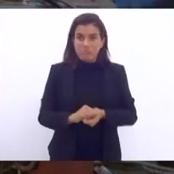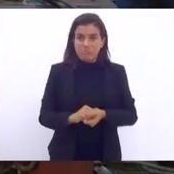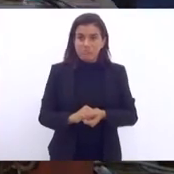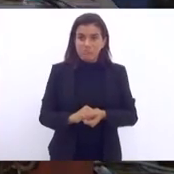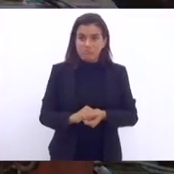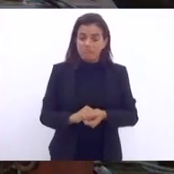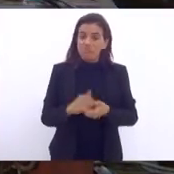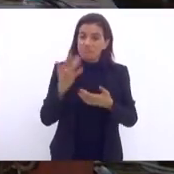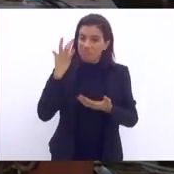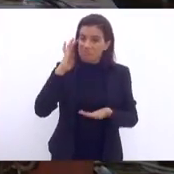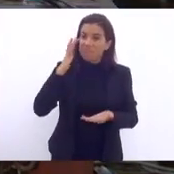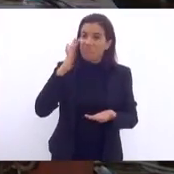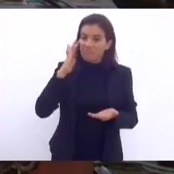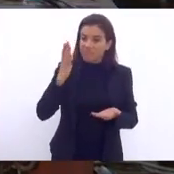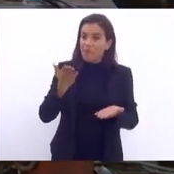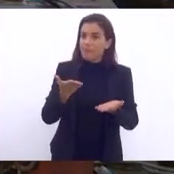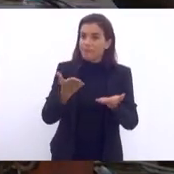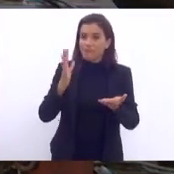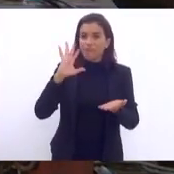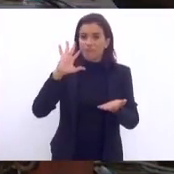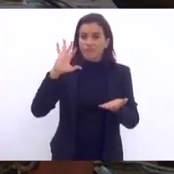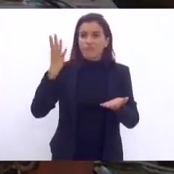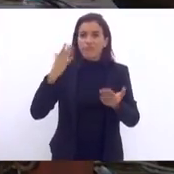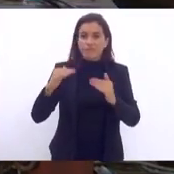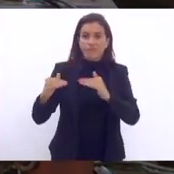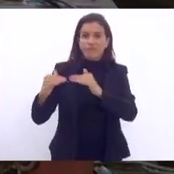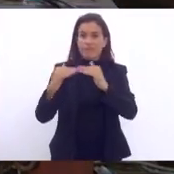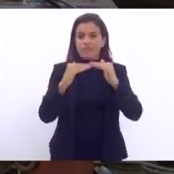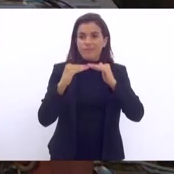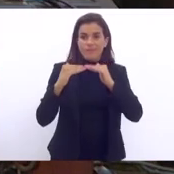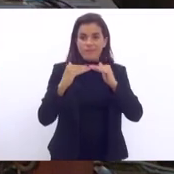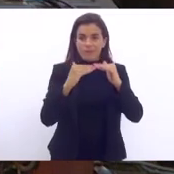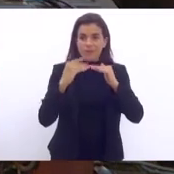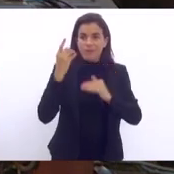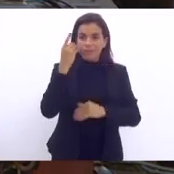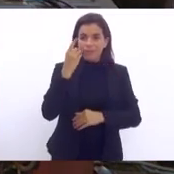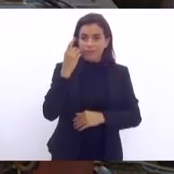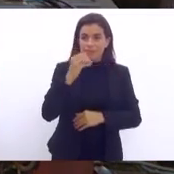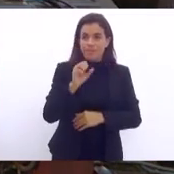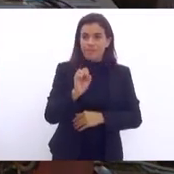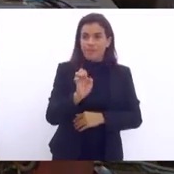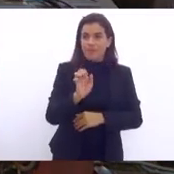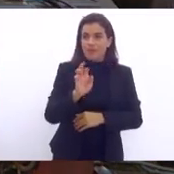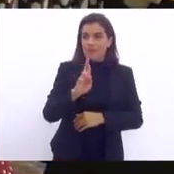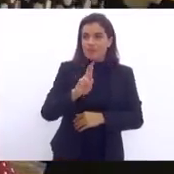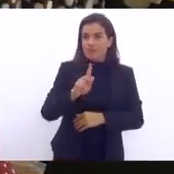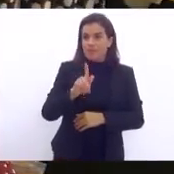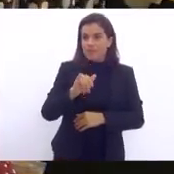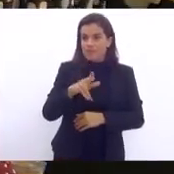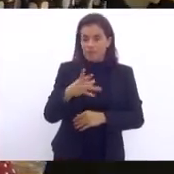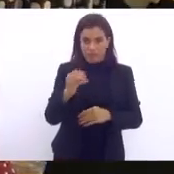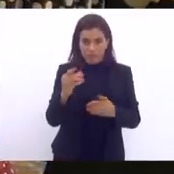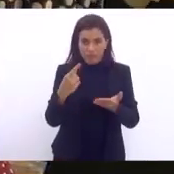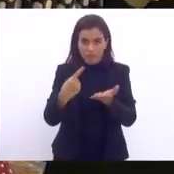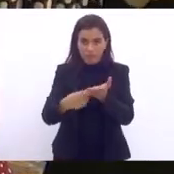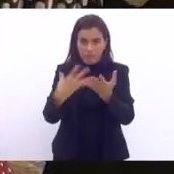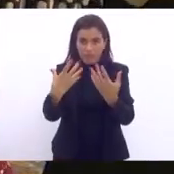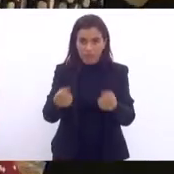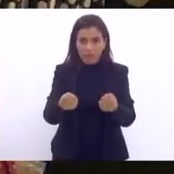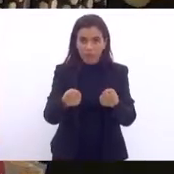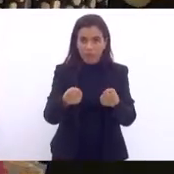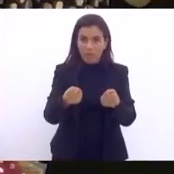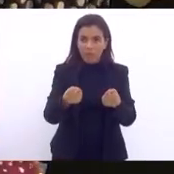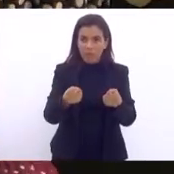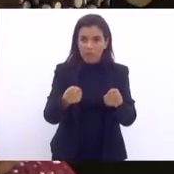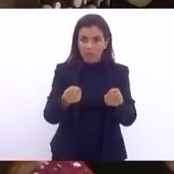chegamos a um consenso, então, Amorim, deputado doutor Serginho. De acordo? Está estabelecido o acordo, deputado Luiz Paulo sempre sensível